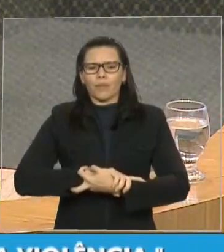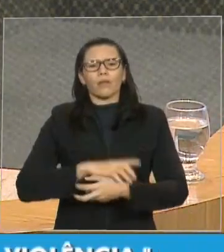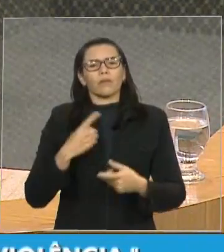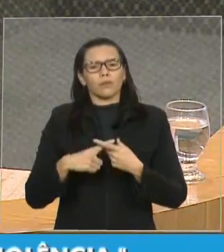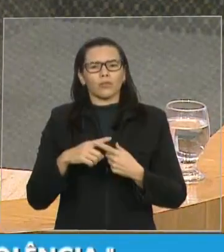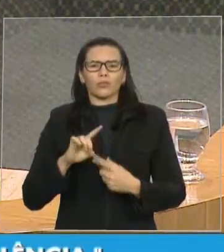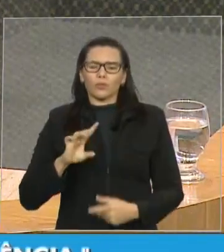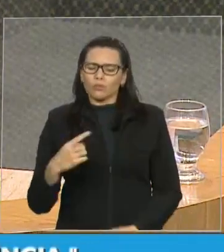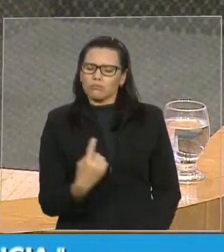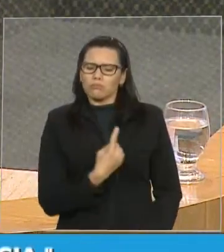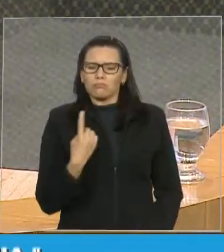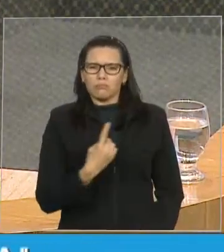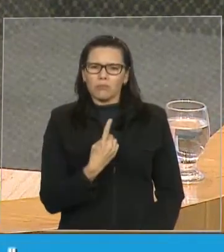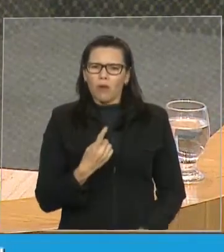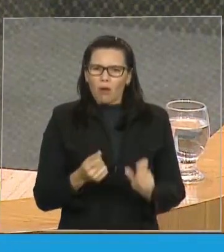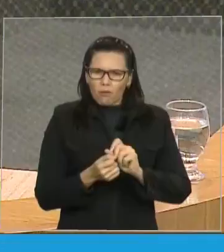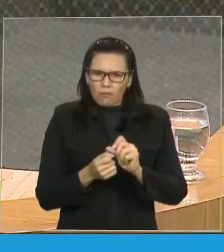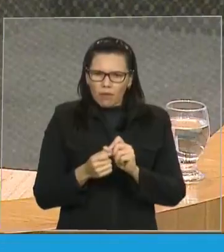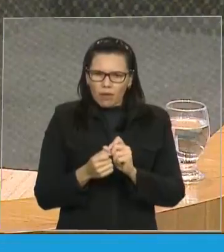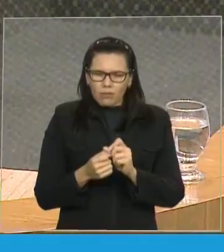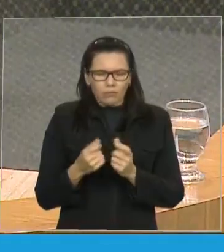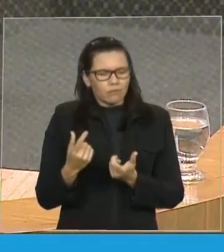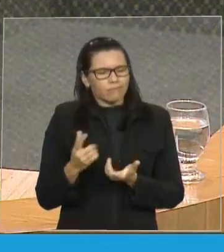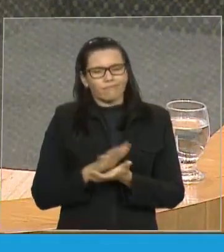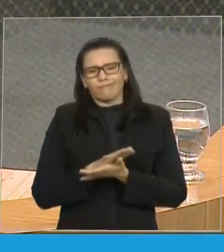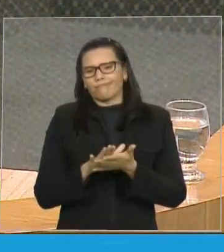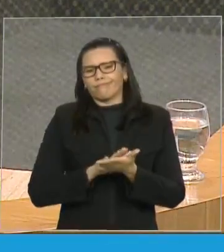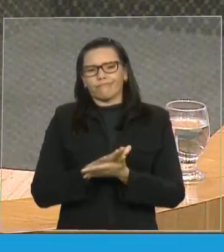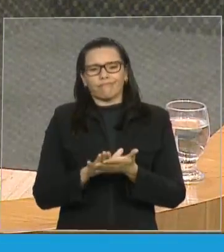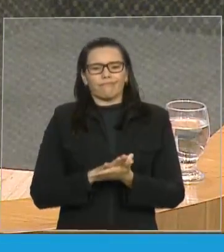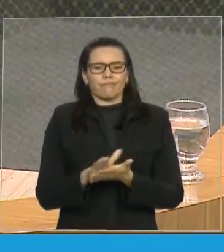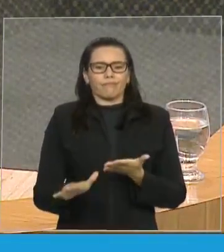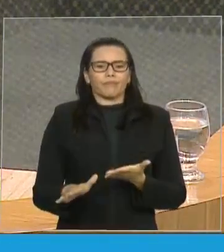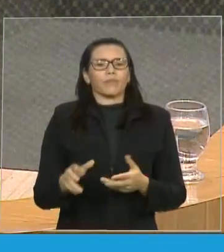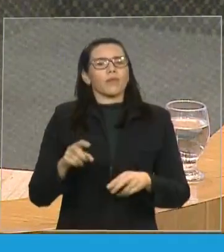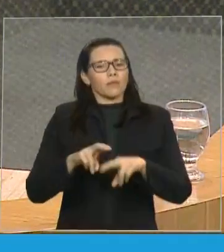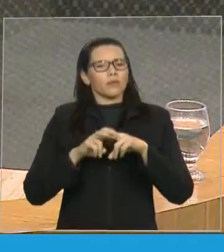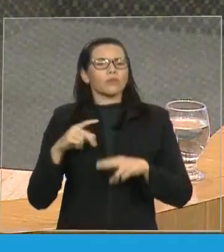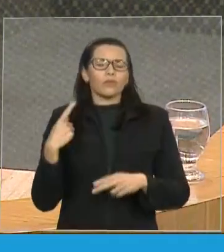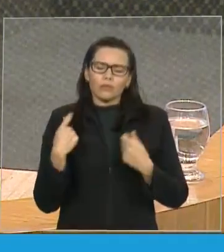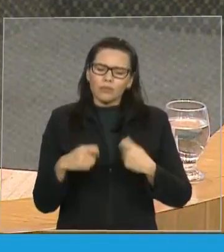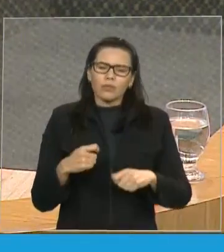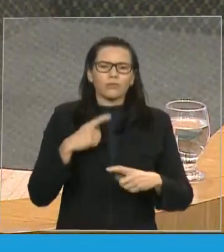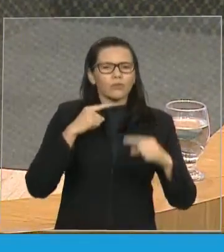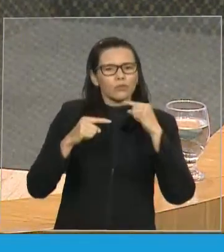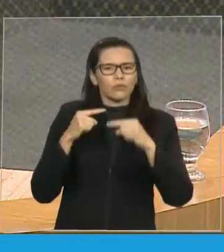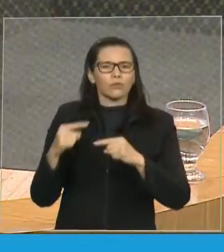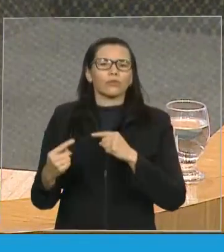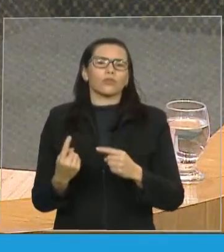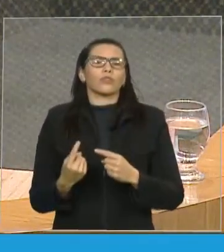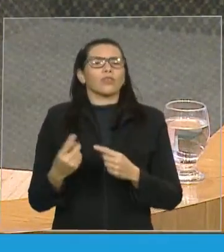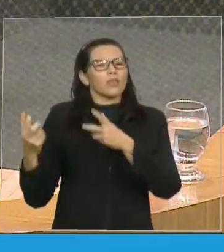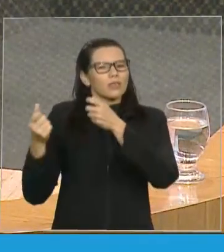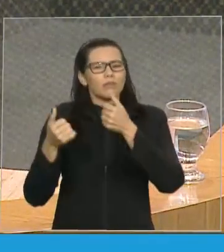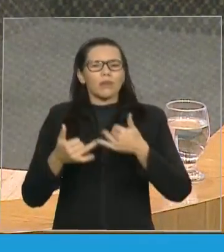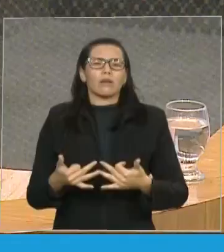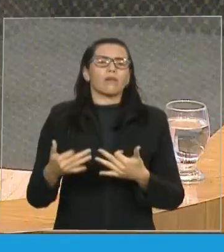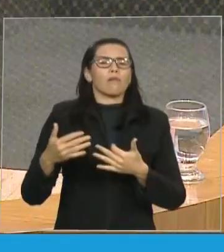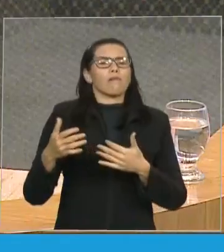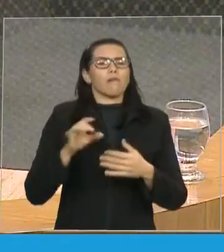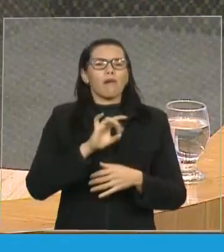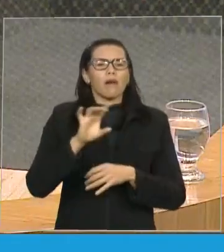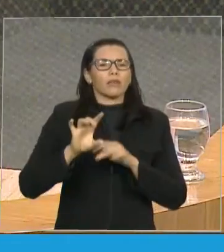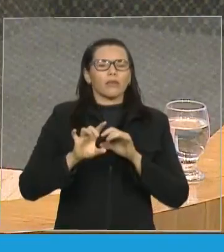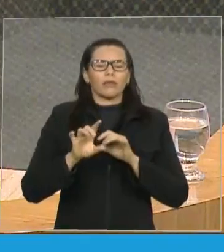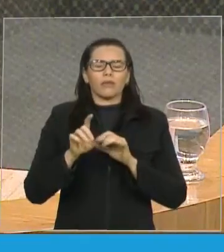ninguém faz nada. Então, é importante um momento como esse para a gente possa discutir, cada um fale o que esteja fazendo dentro da sua área de atribuição, e que